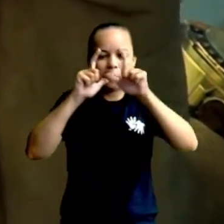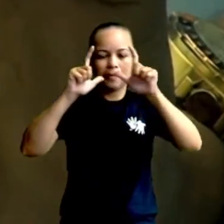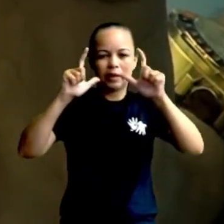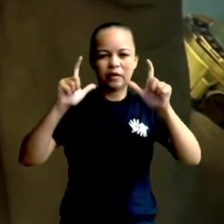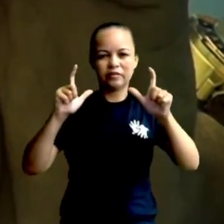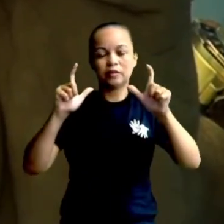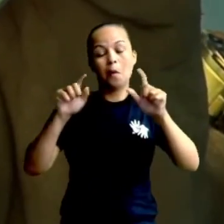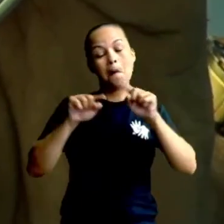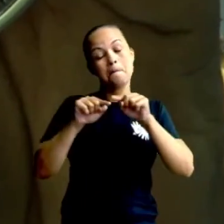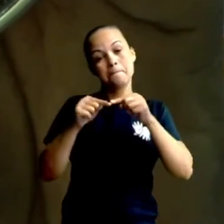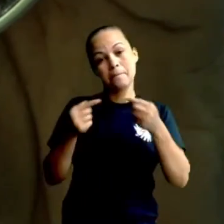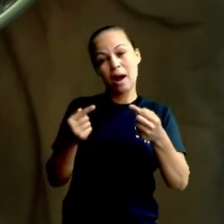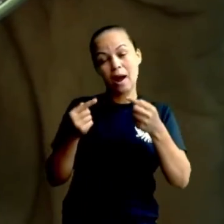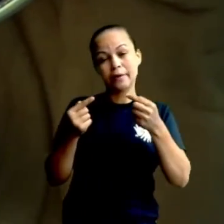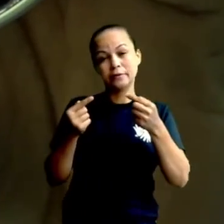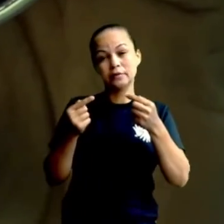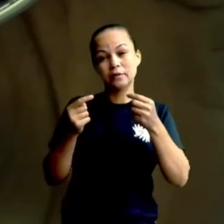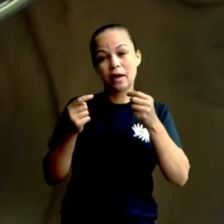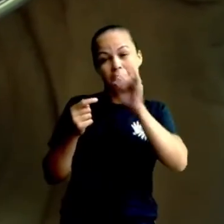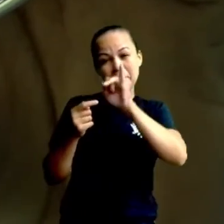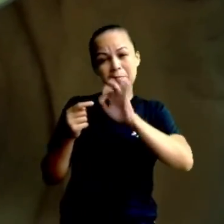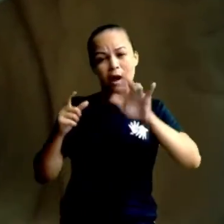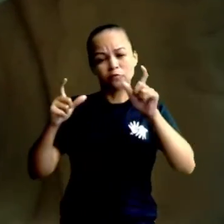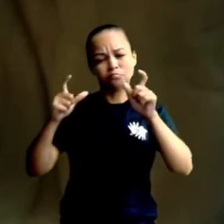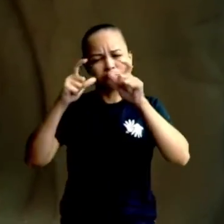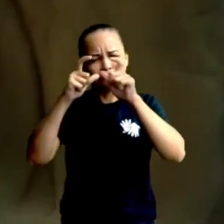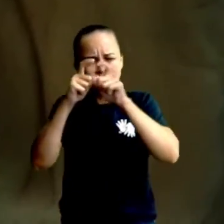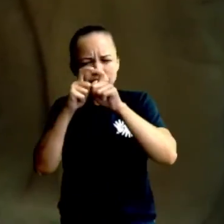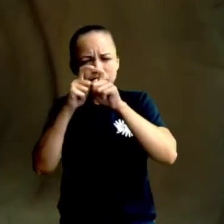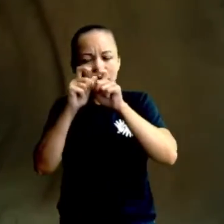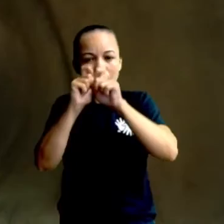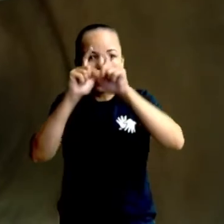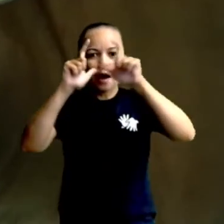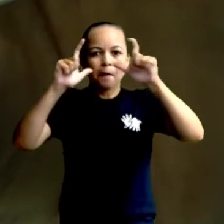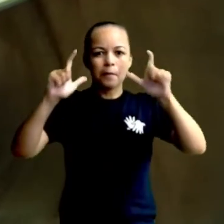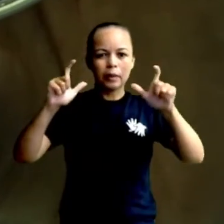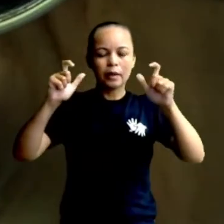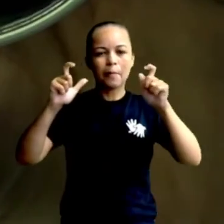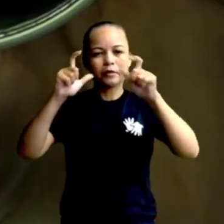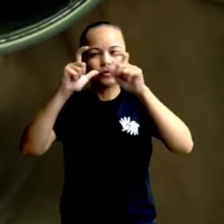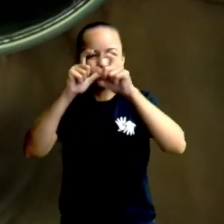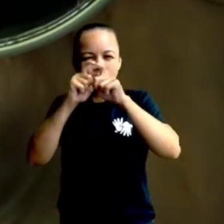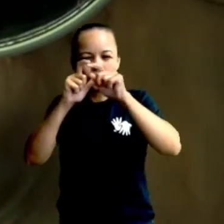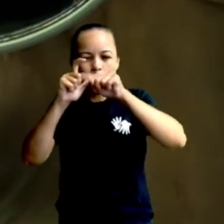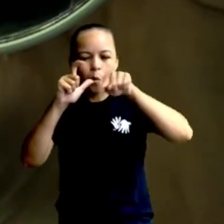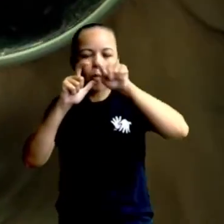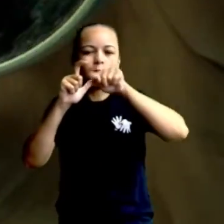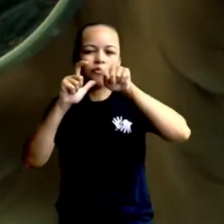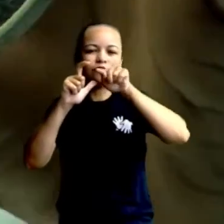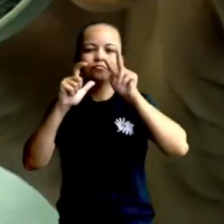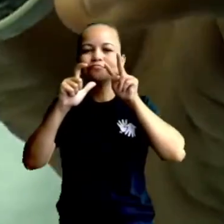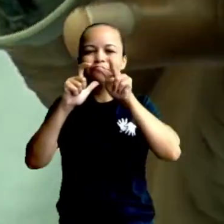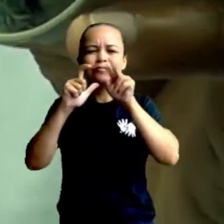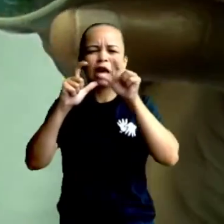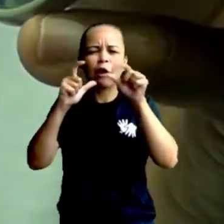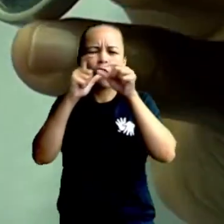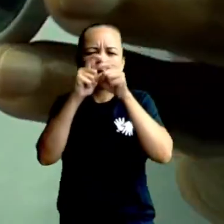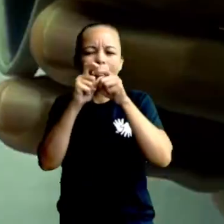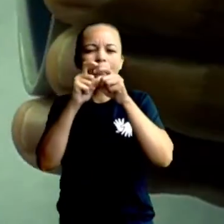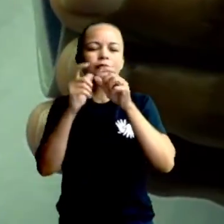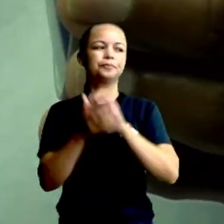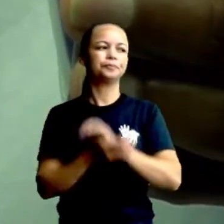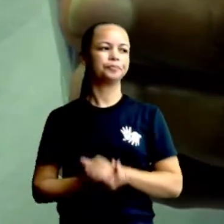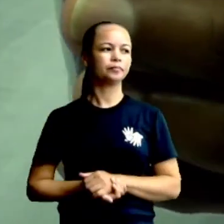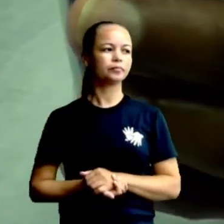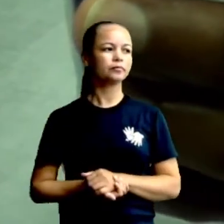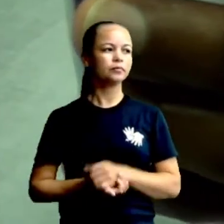visão, porém a imagem ela é bem pequena. Você amplia o campo visual, tá vendo? Espelho convexo, coloca até assim um pouquinho